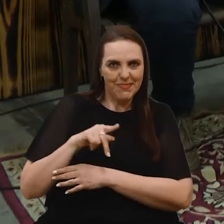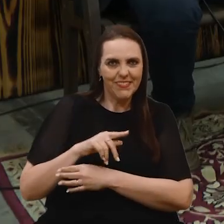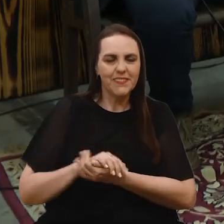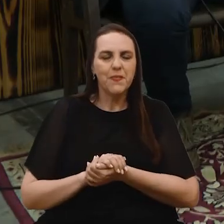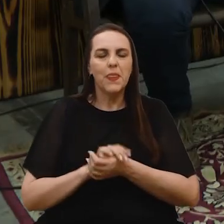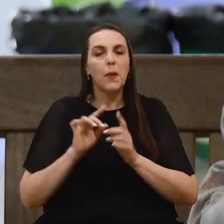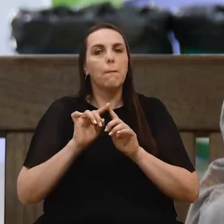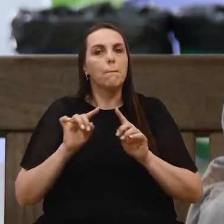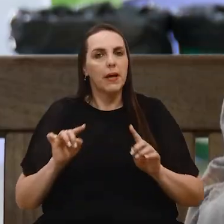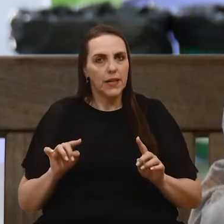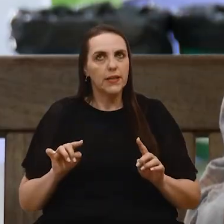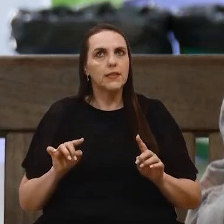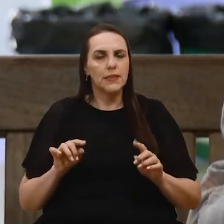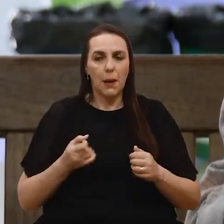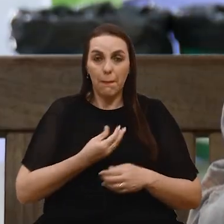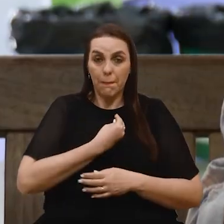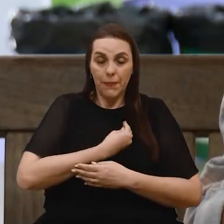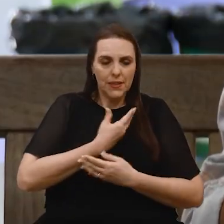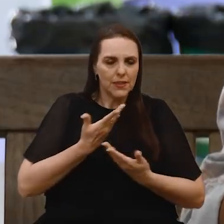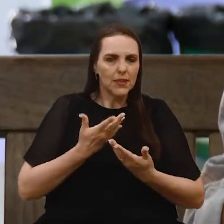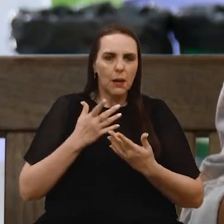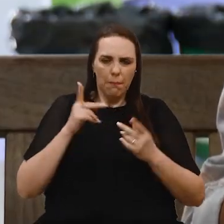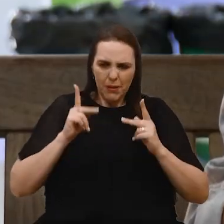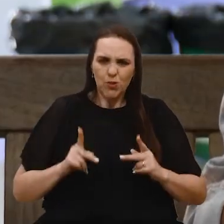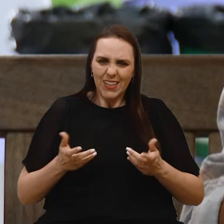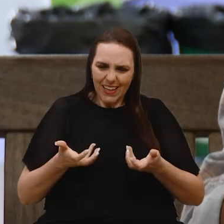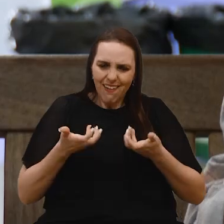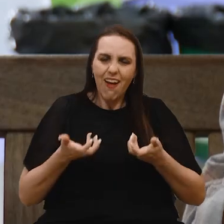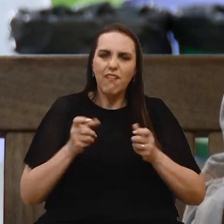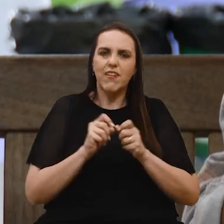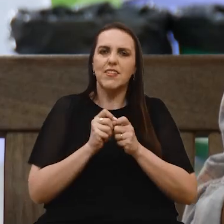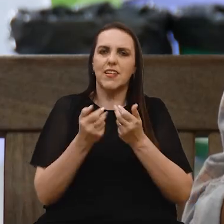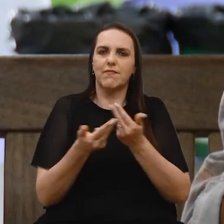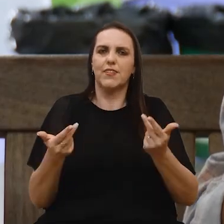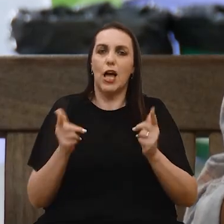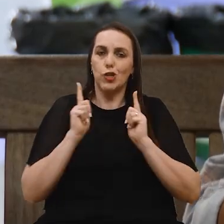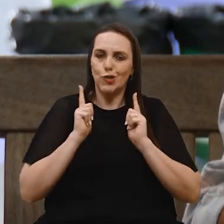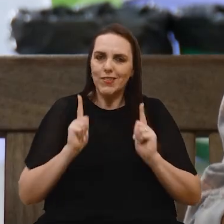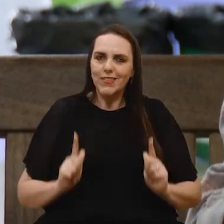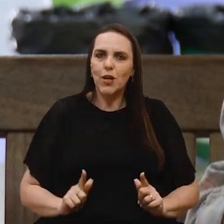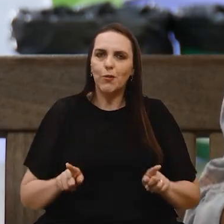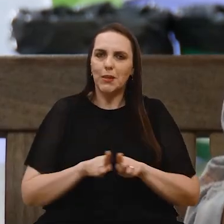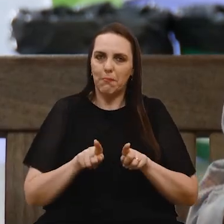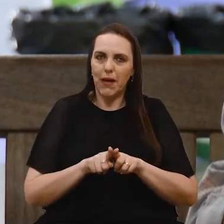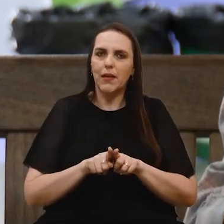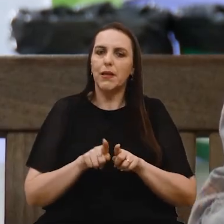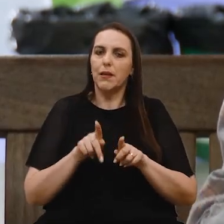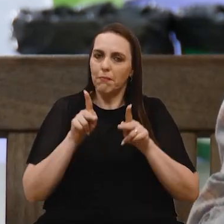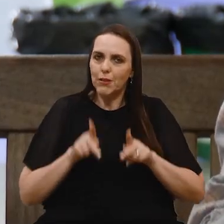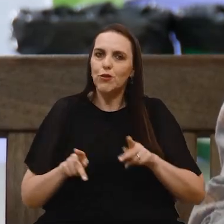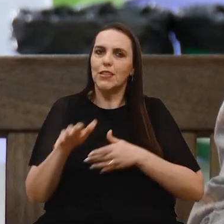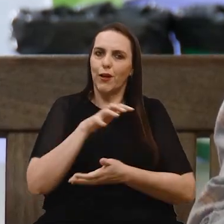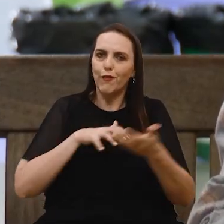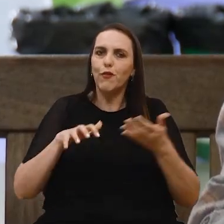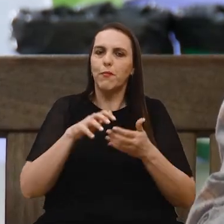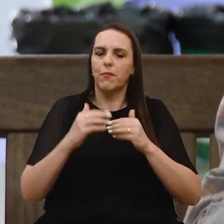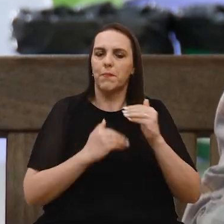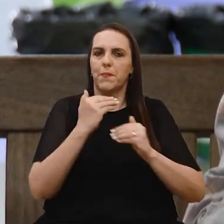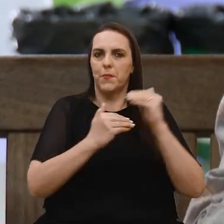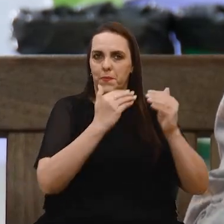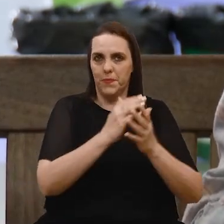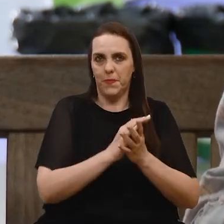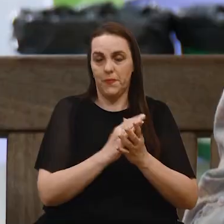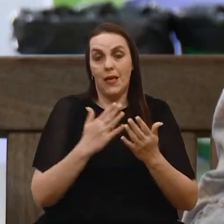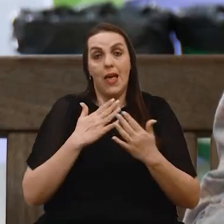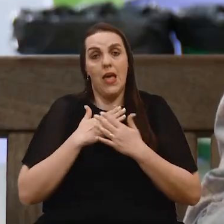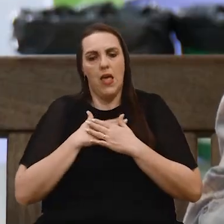muito... a presença de espírito, enfim, a gestão das pessoas que estão envolvidas nesse processo.